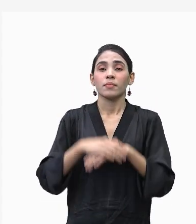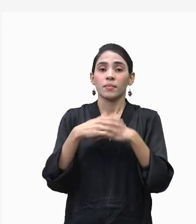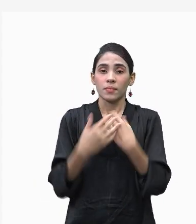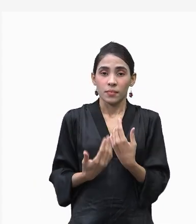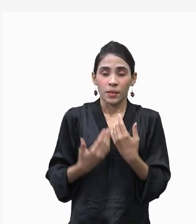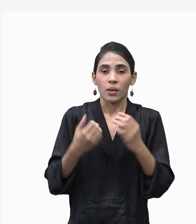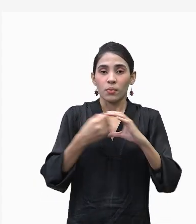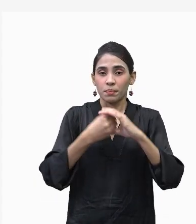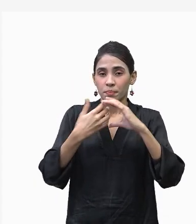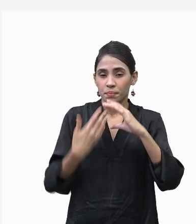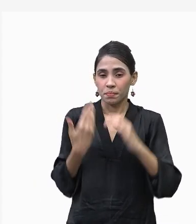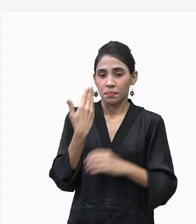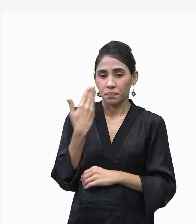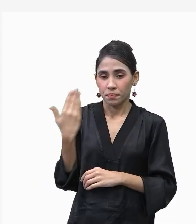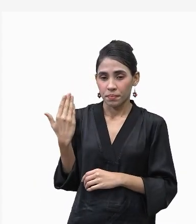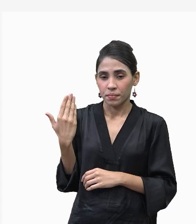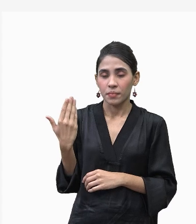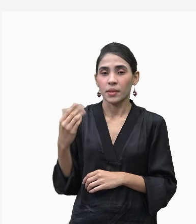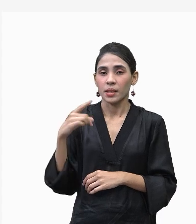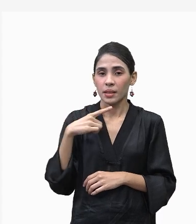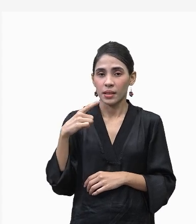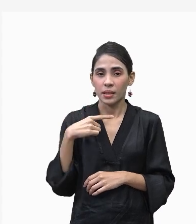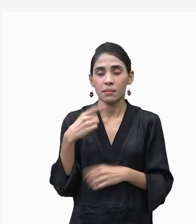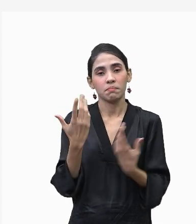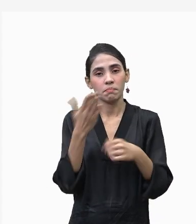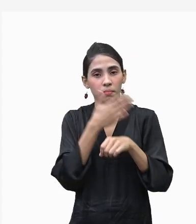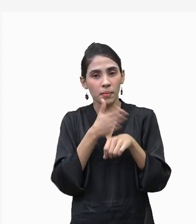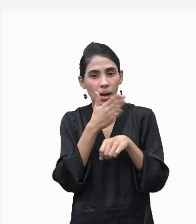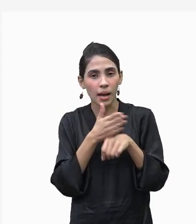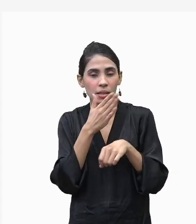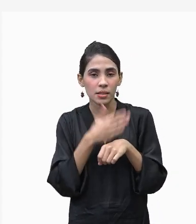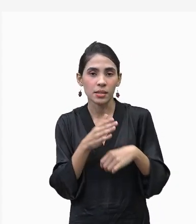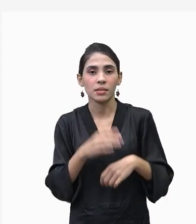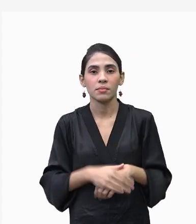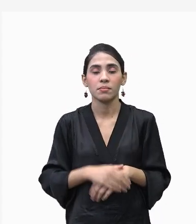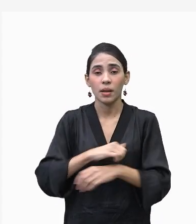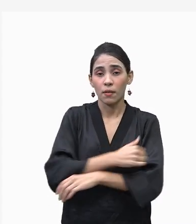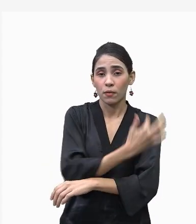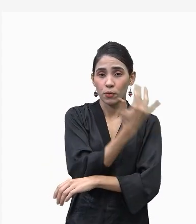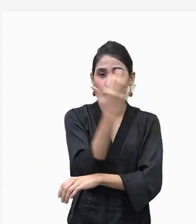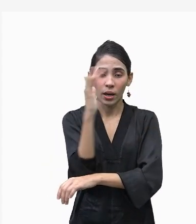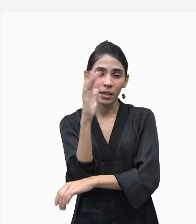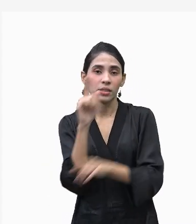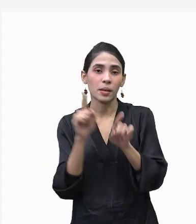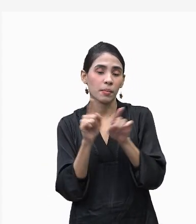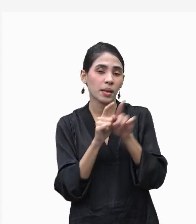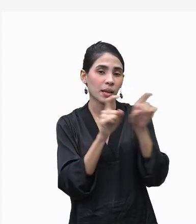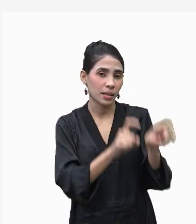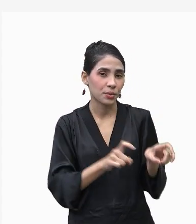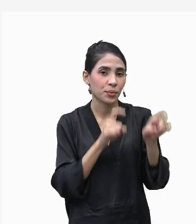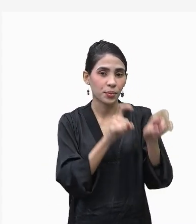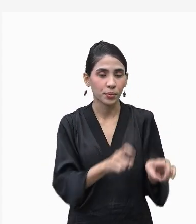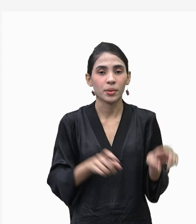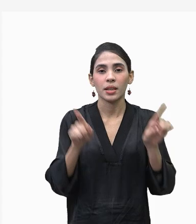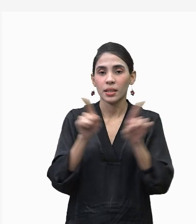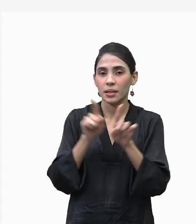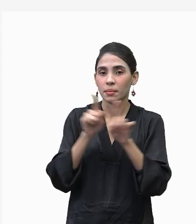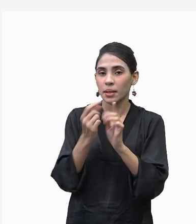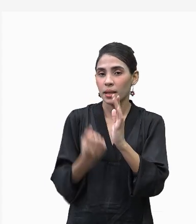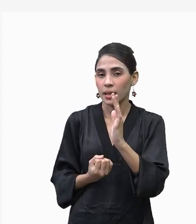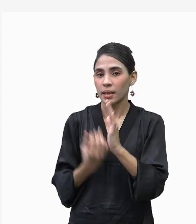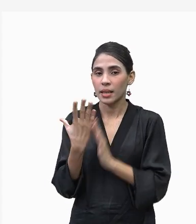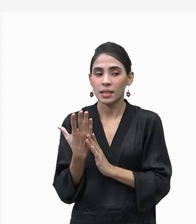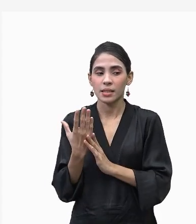diversificação, nós temos atividades que incluem floresta e agricultura e também a criação de